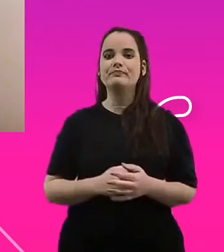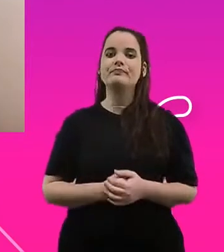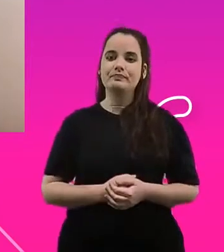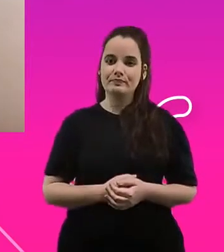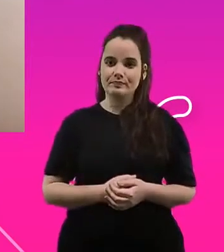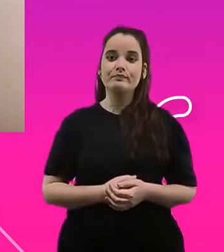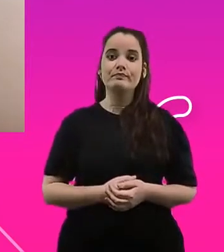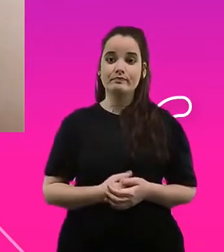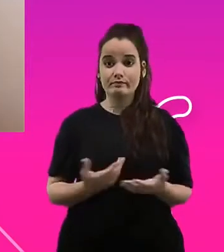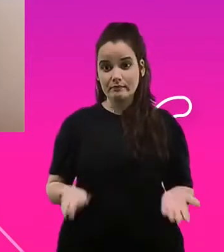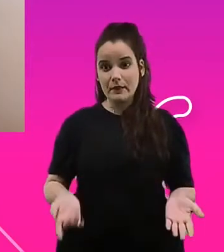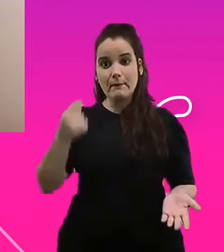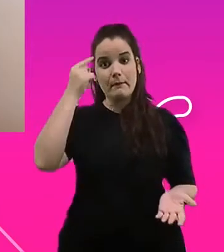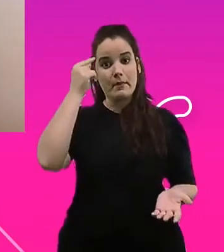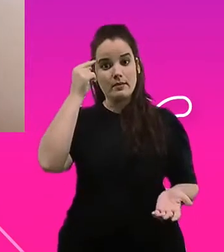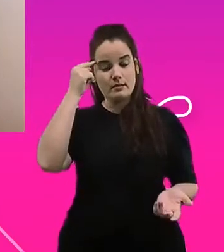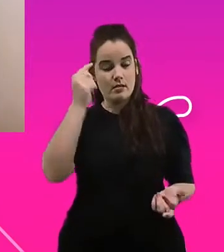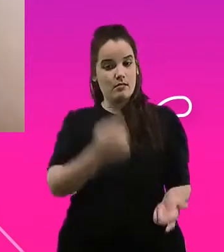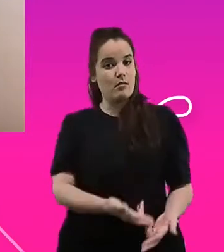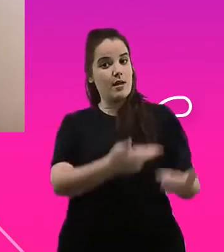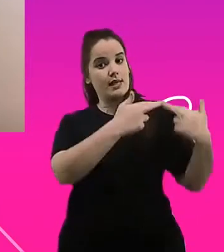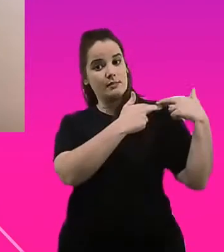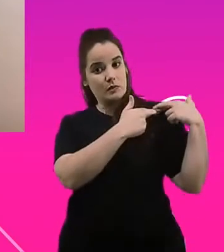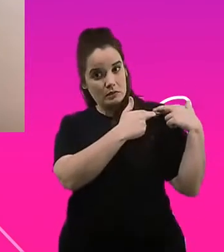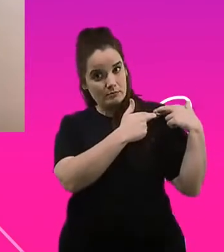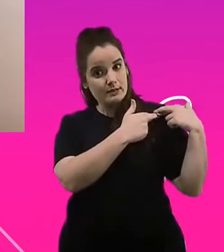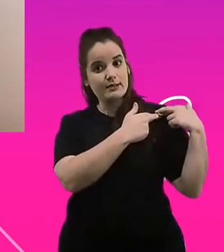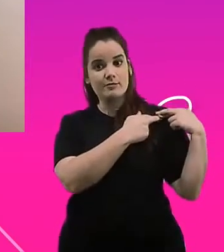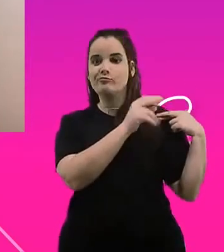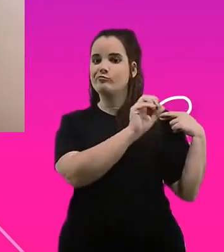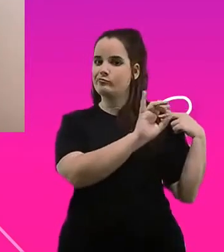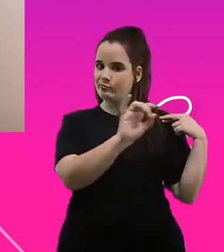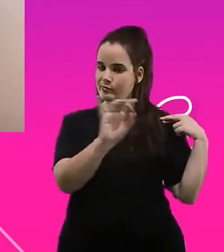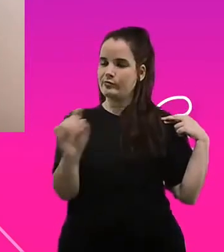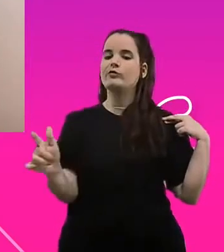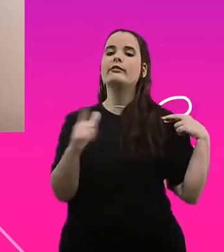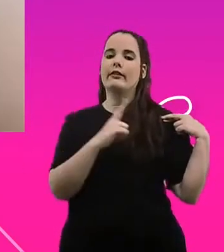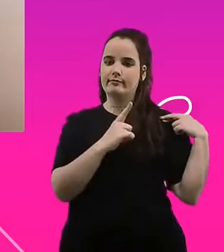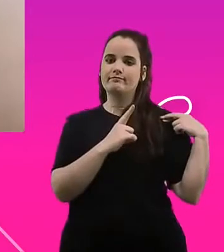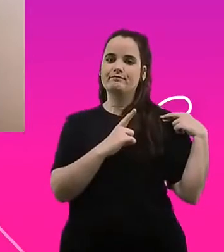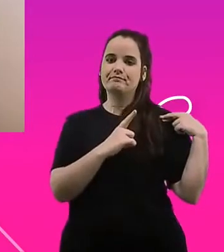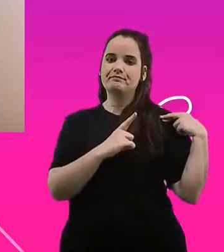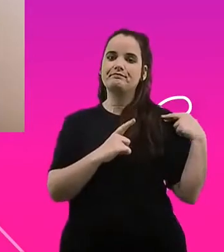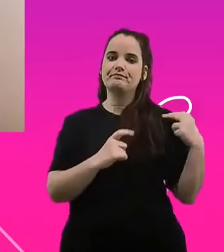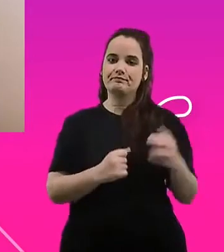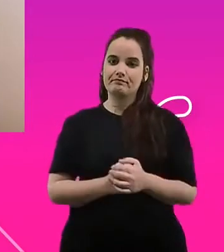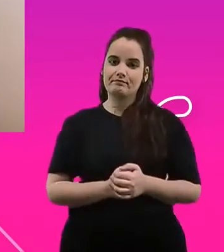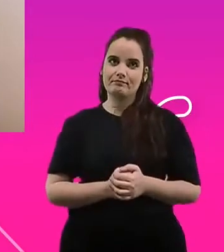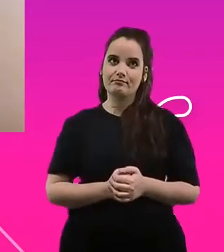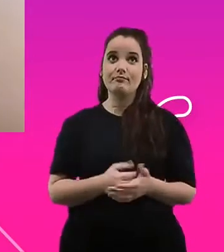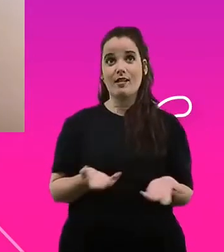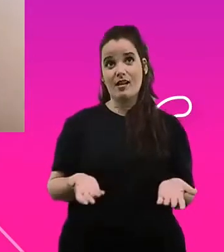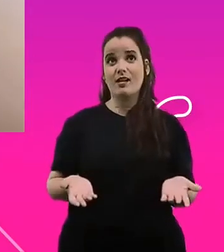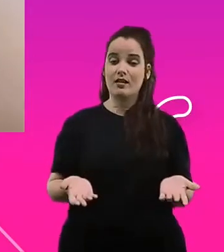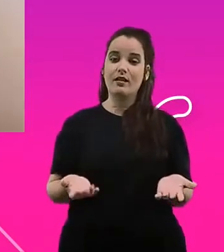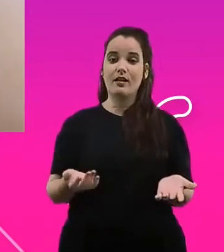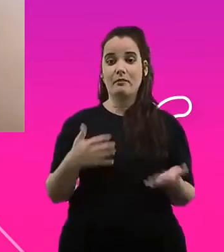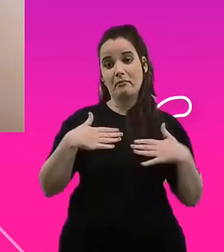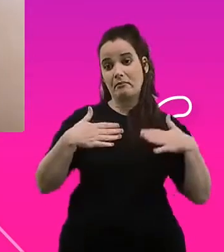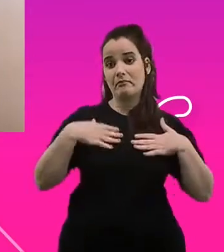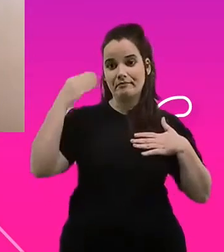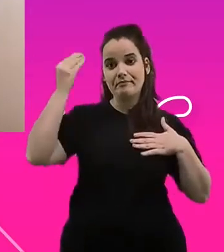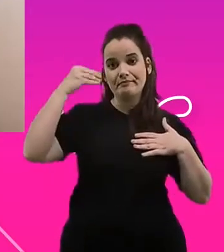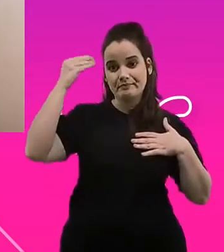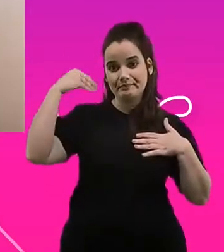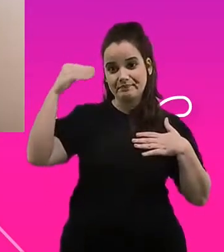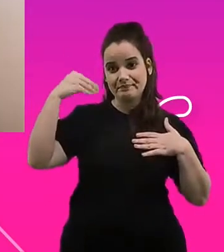uma responsabilidade, um cuidado maior, né, com esses dois lados. É o que eu tenho experimentado.